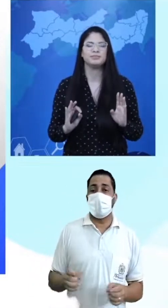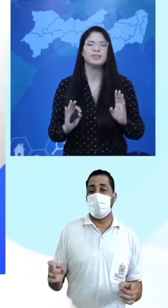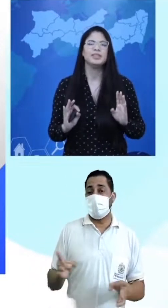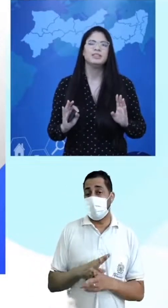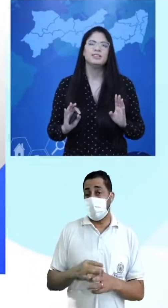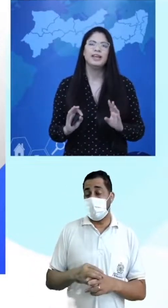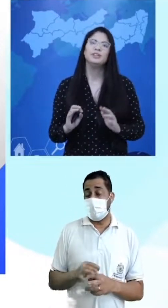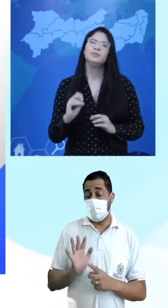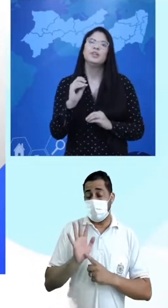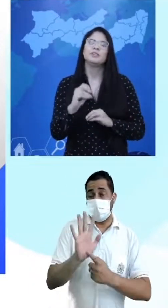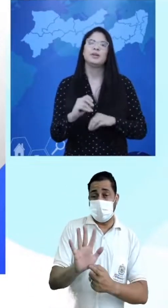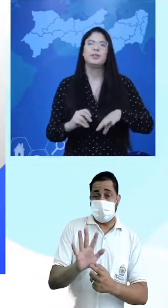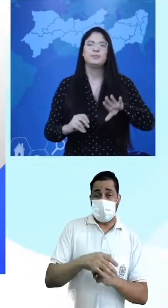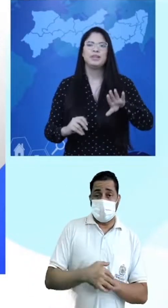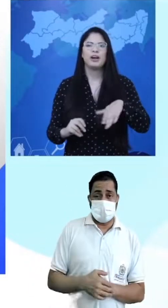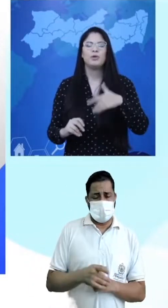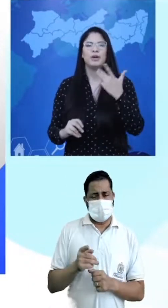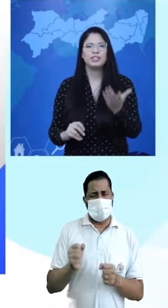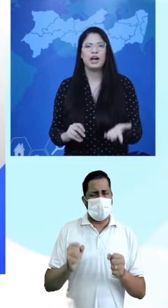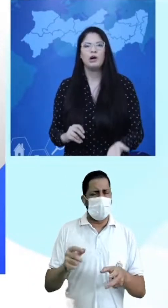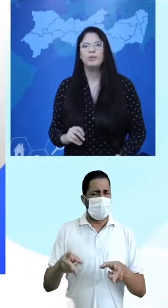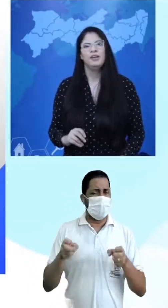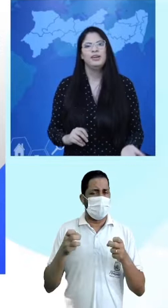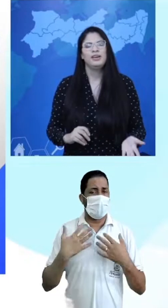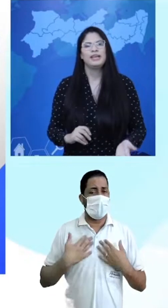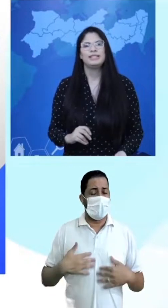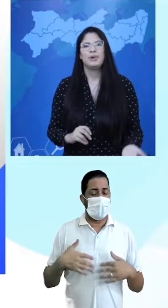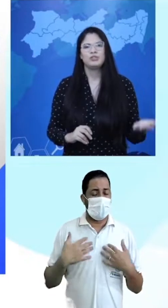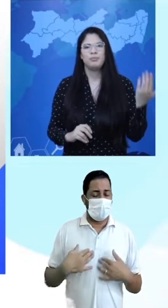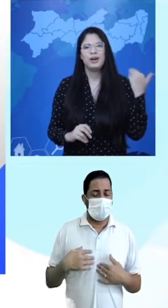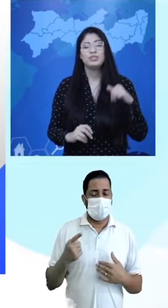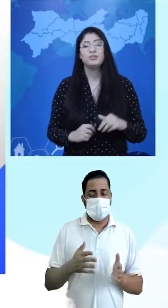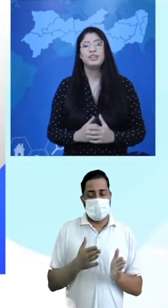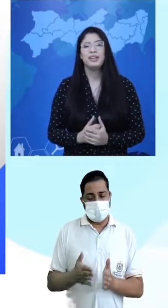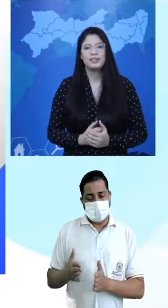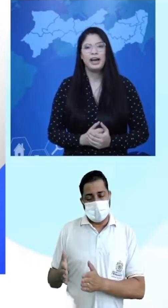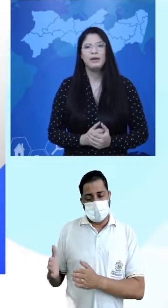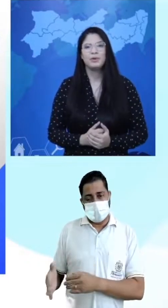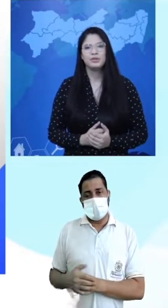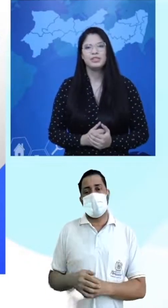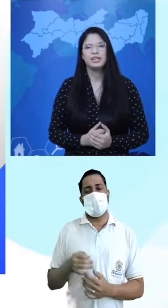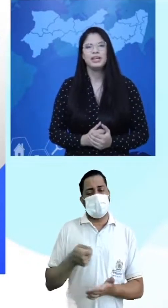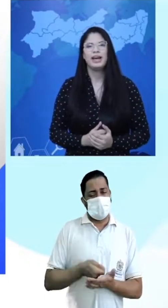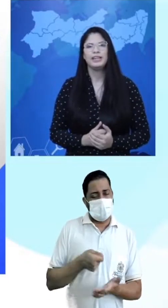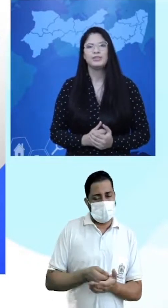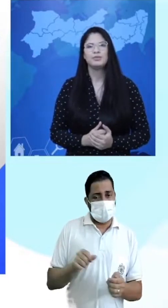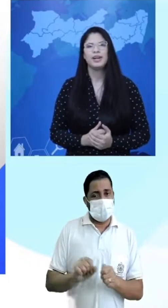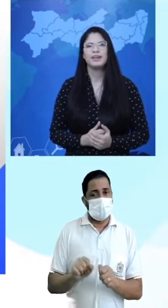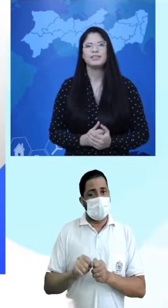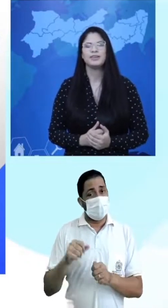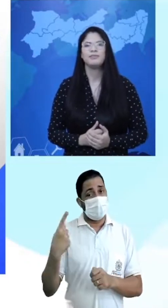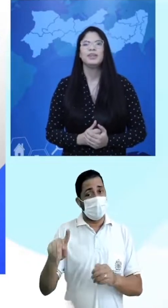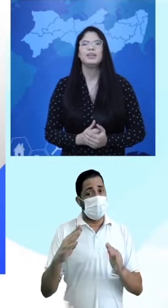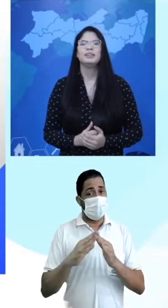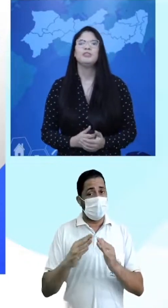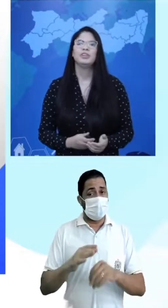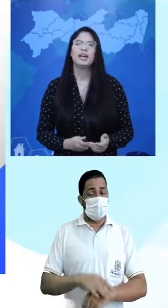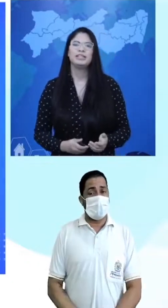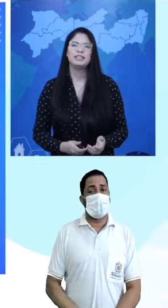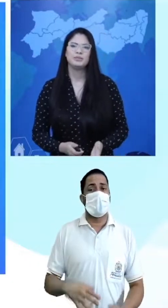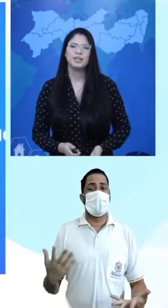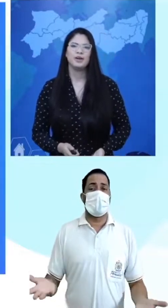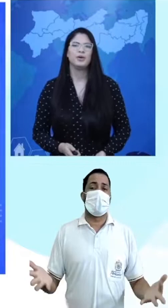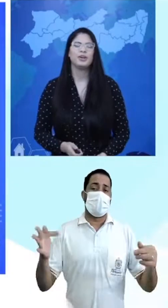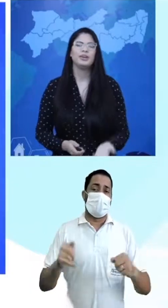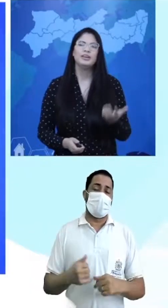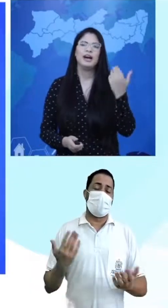representação, certo? Você pode observar com mais calma esse passo a passo e tentar reproduzir aí na sua casa. Então,